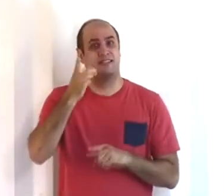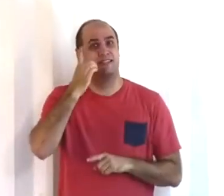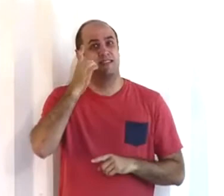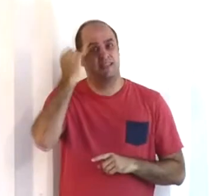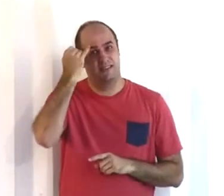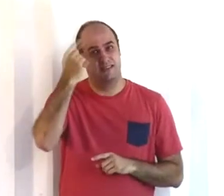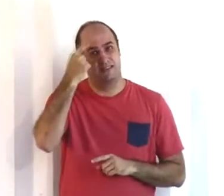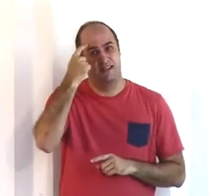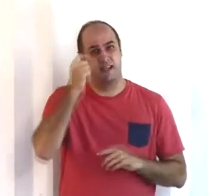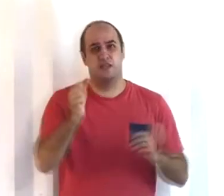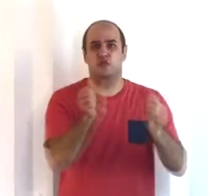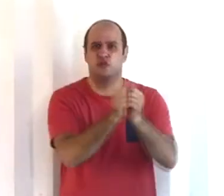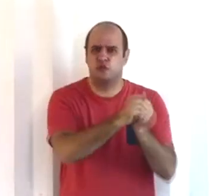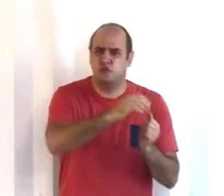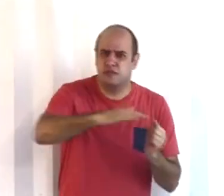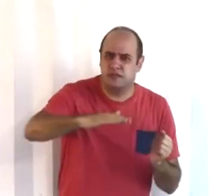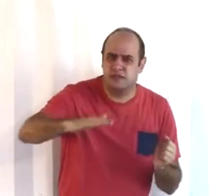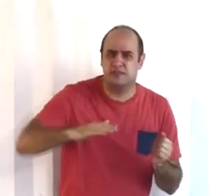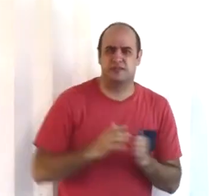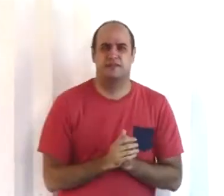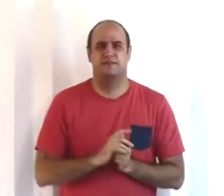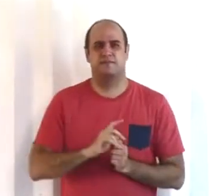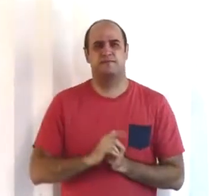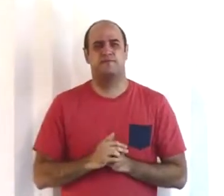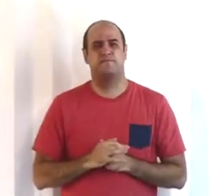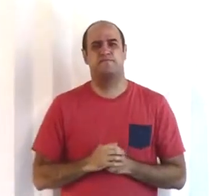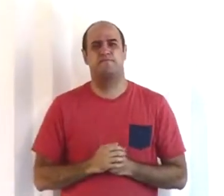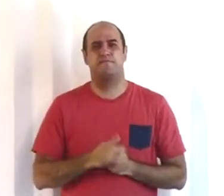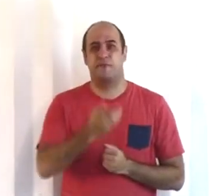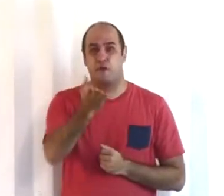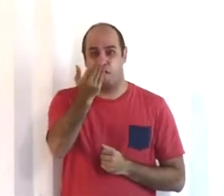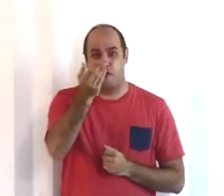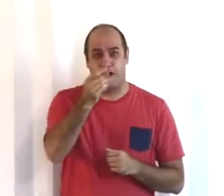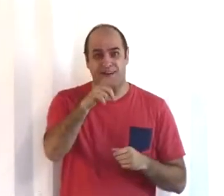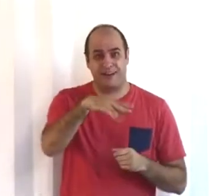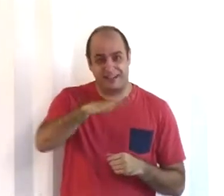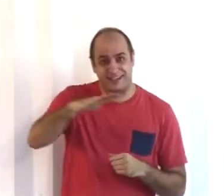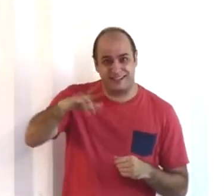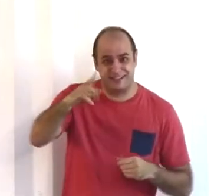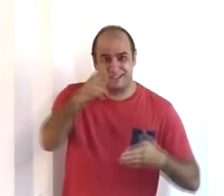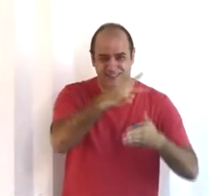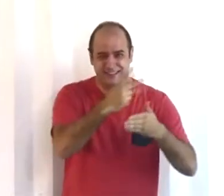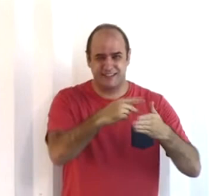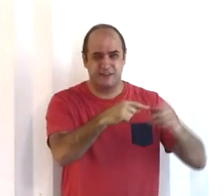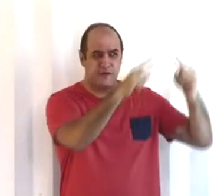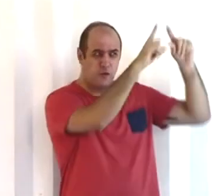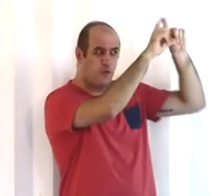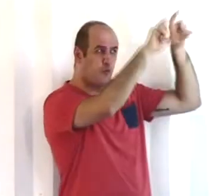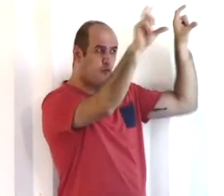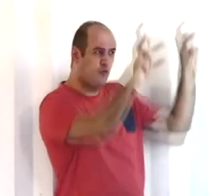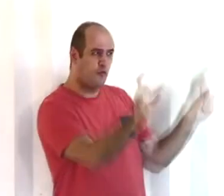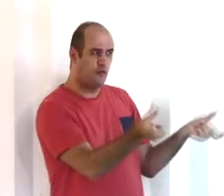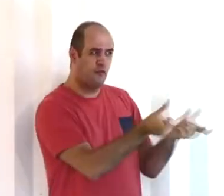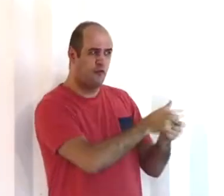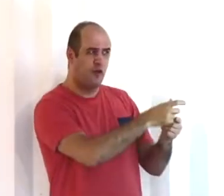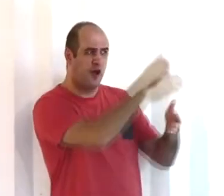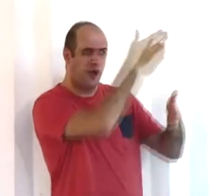primeiramente com as crianças e depois com os adultos. Queridas crianças, vocês conseguiram escrever aí no quadro colorido